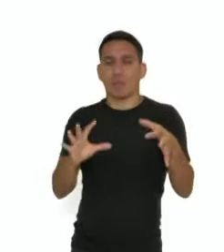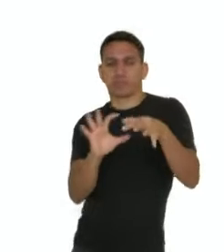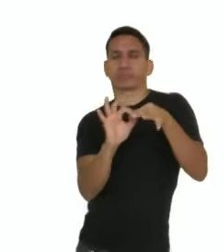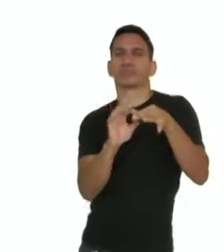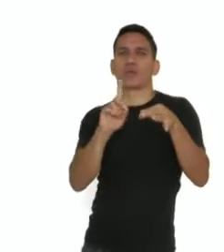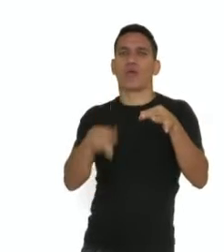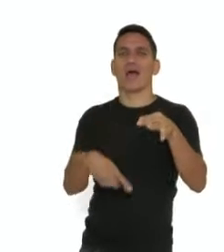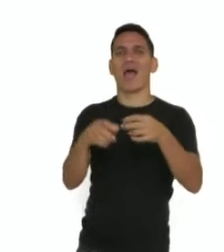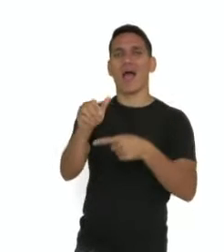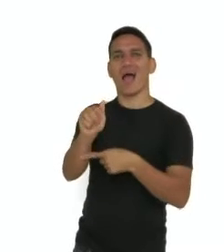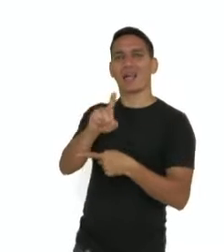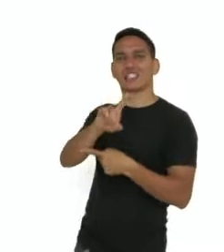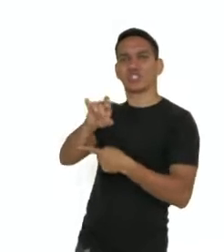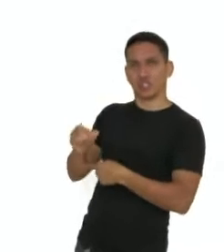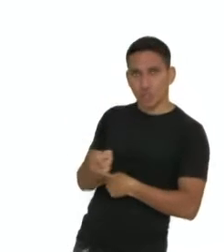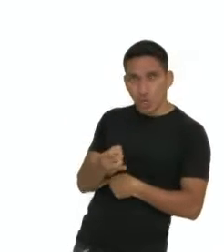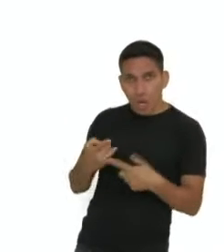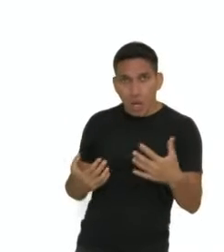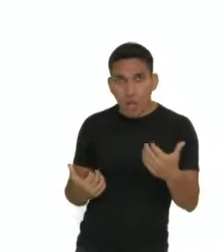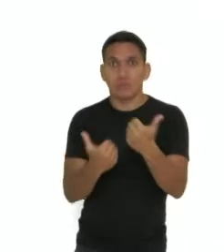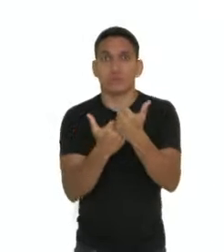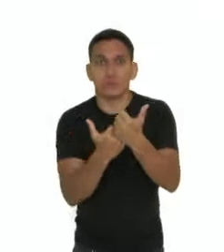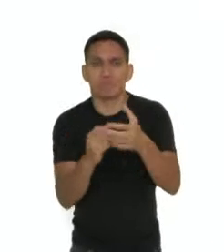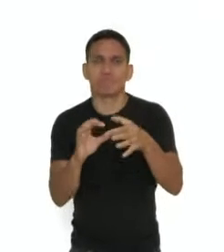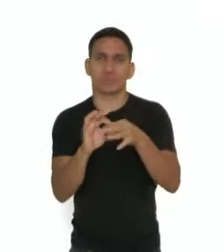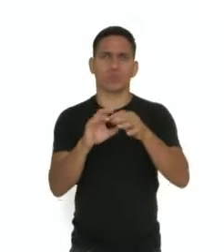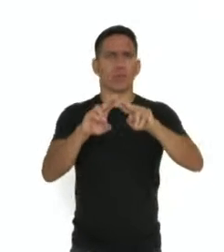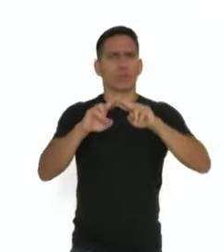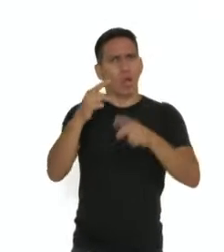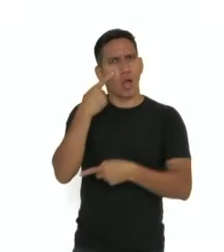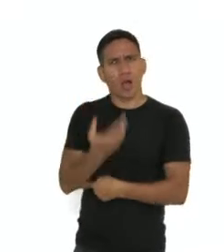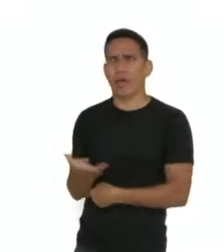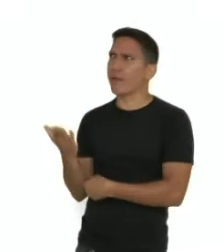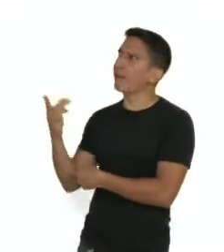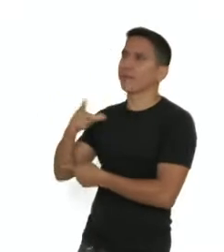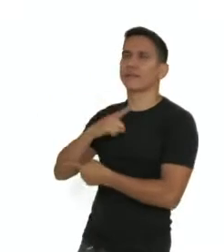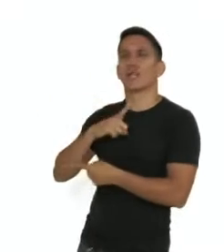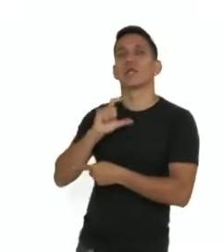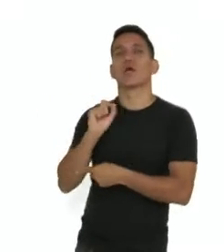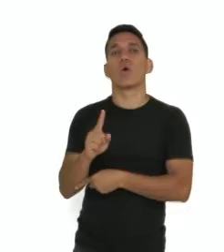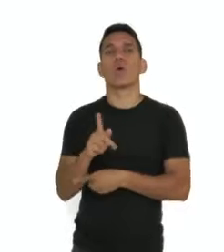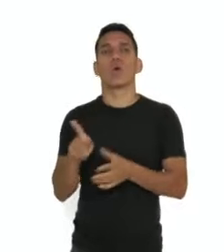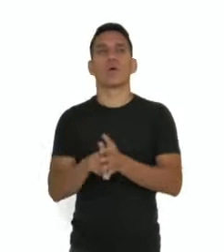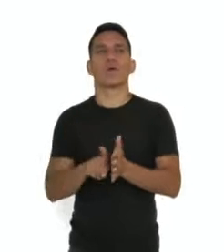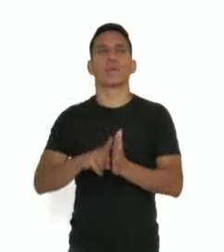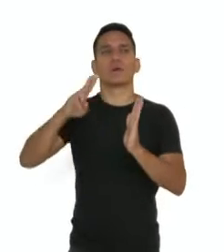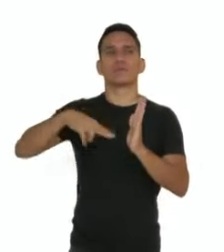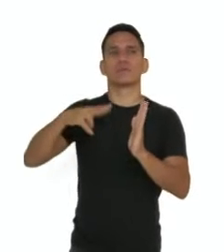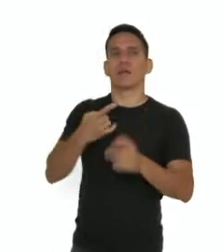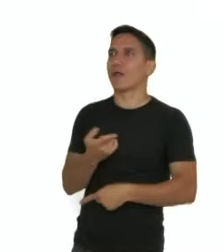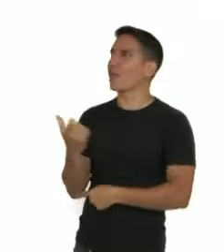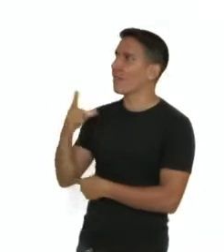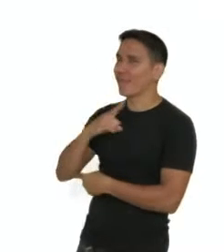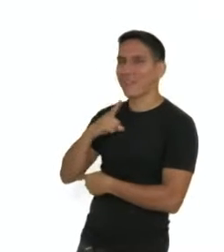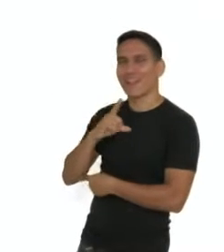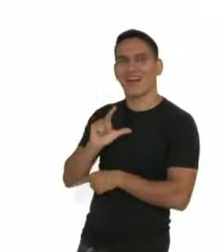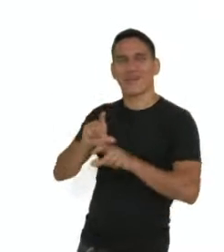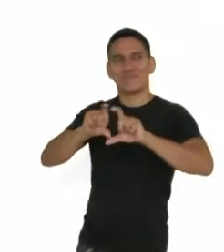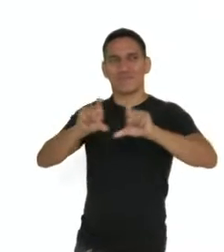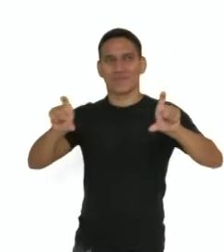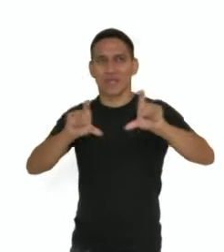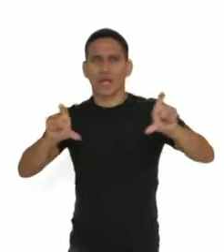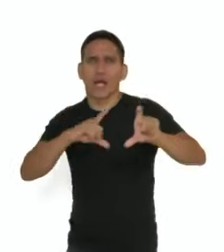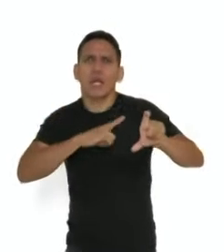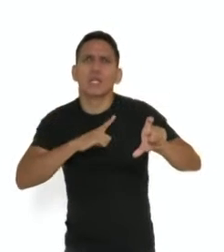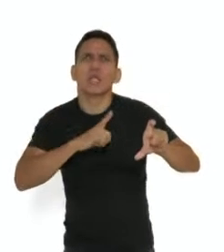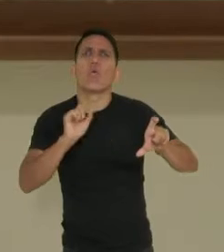função de adjunto adnominal. Observe, nos versos do poema Palavra de Prata, O Silêncio de Ouro, que de Rosina Murray, os pronomes